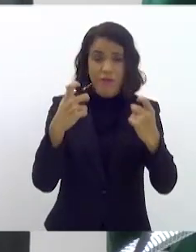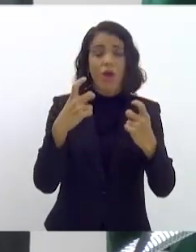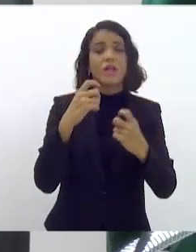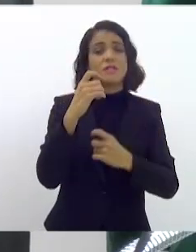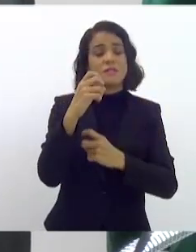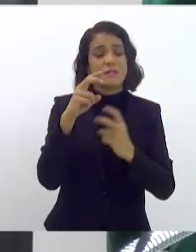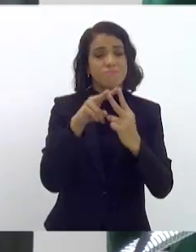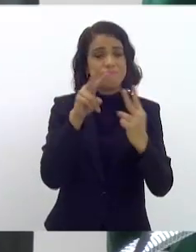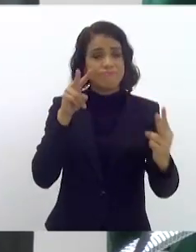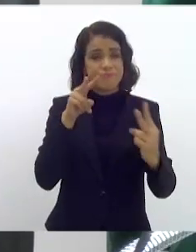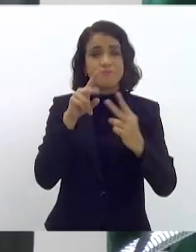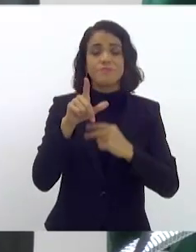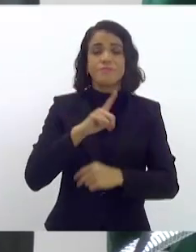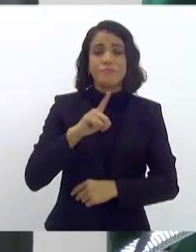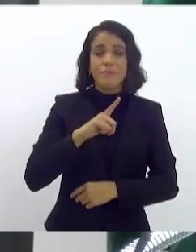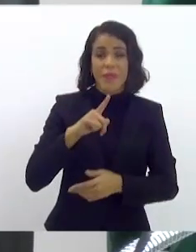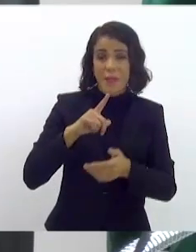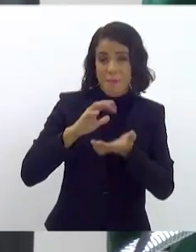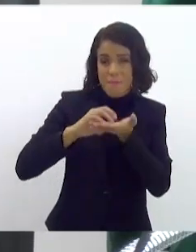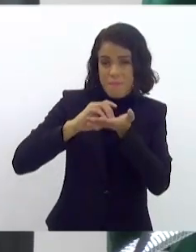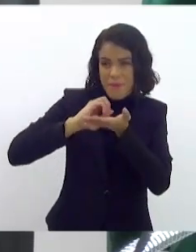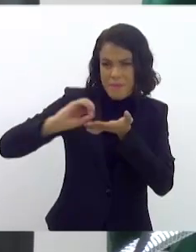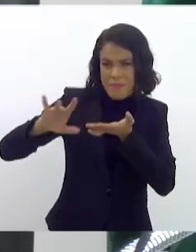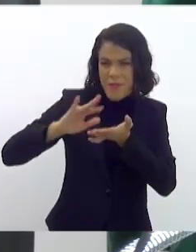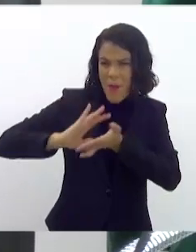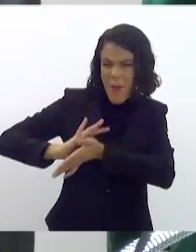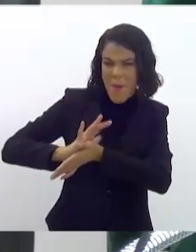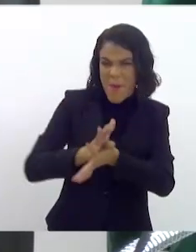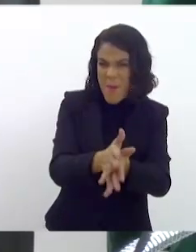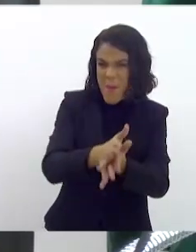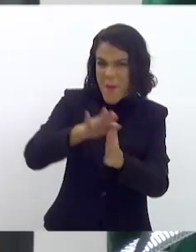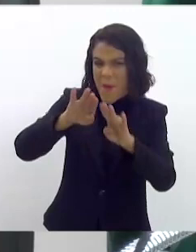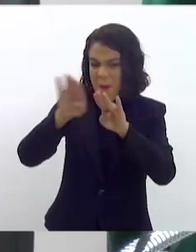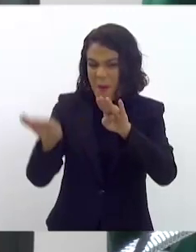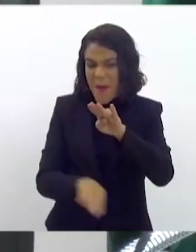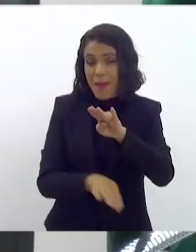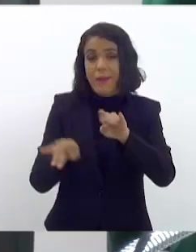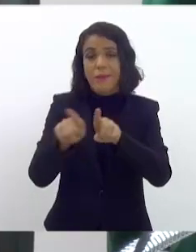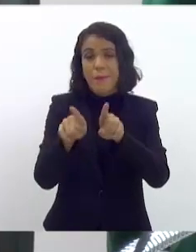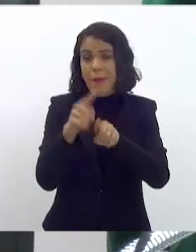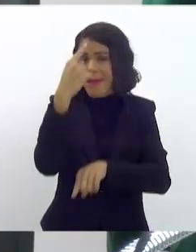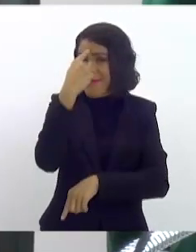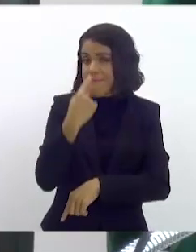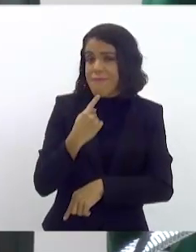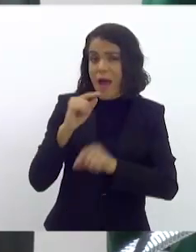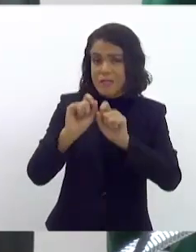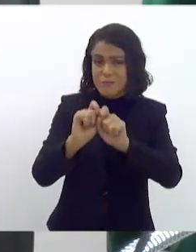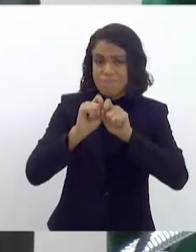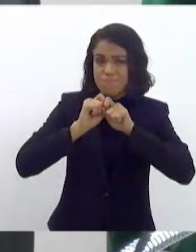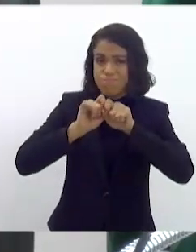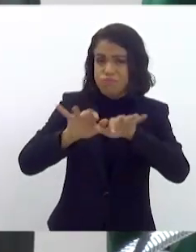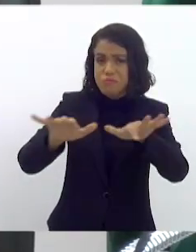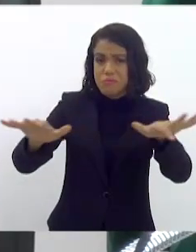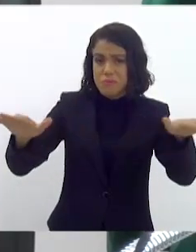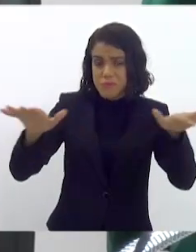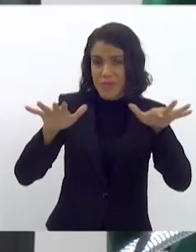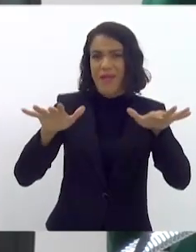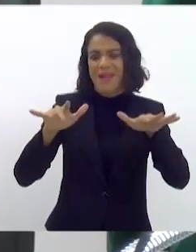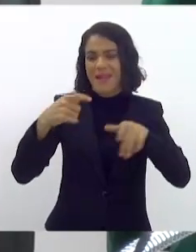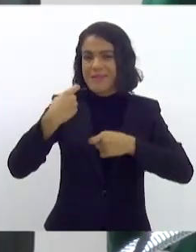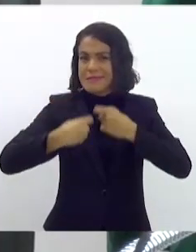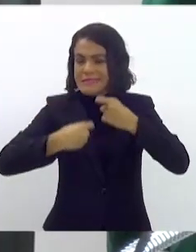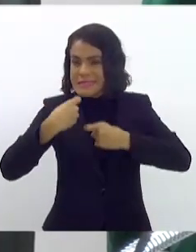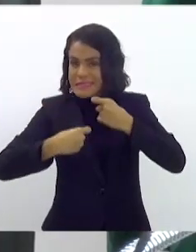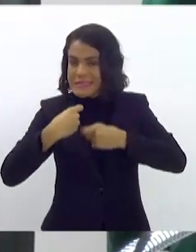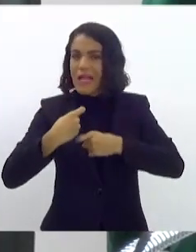várias formas, desde o envio de mensagens ofensivas e humilhantes até divulgação não consensual de imagens íntimas e o compartilhamento de informações pessoais